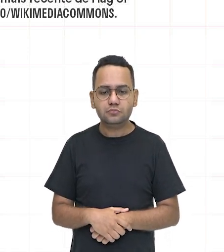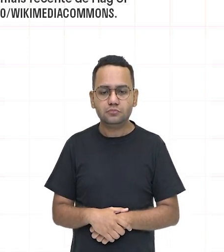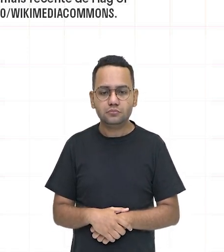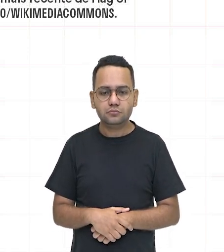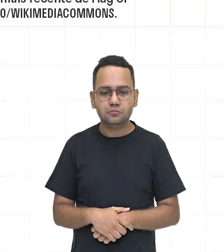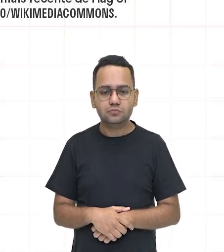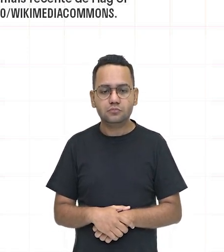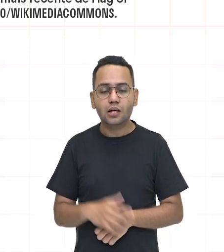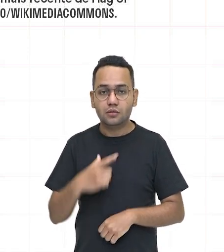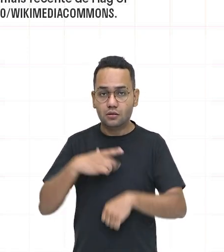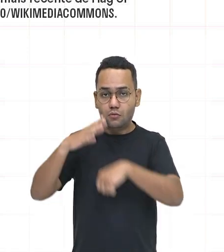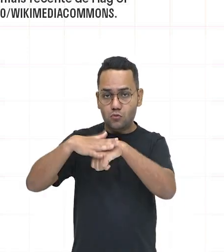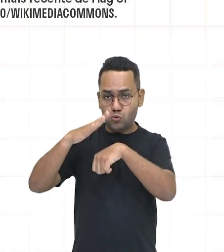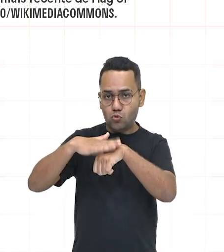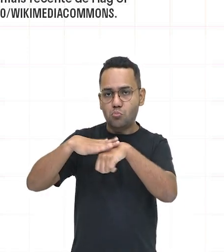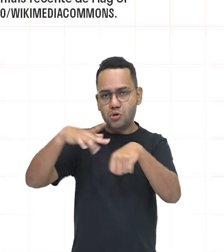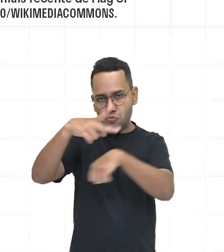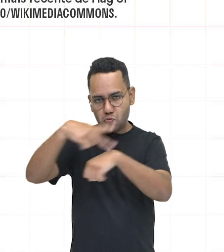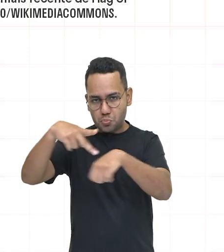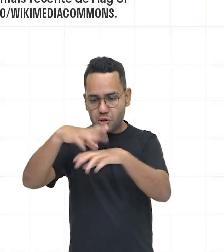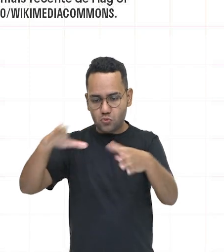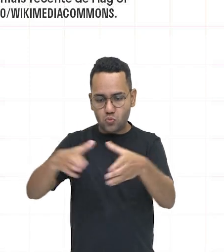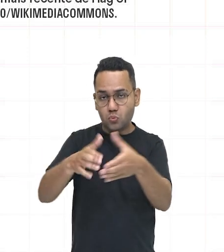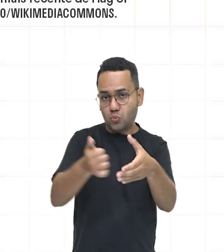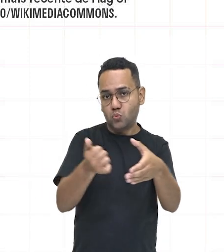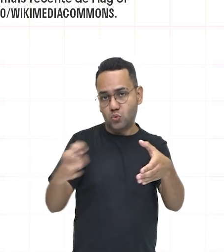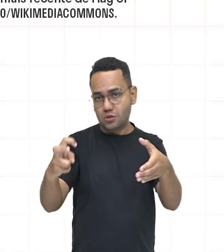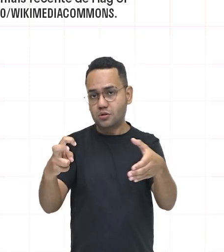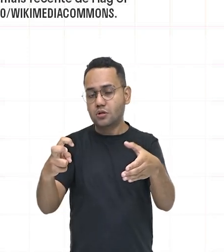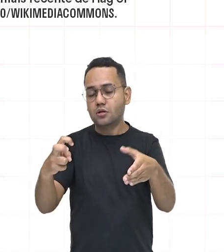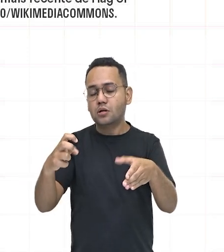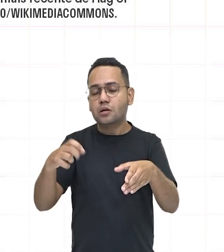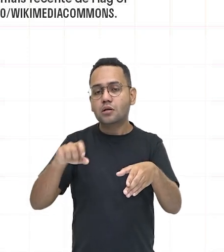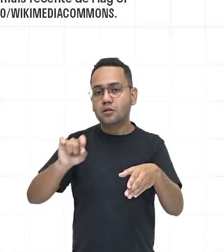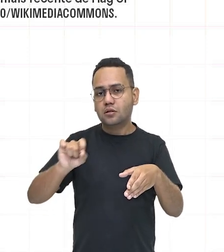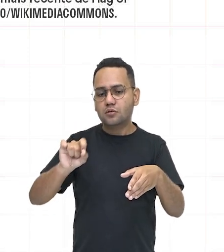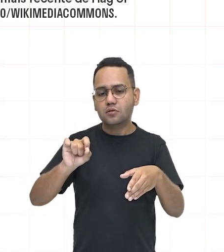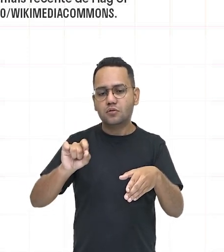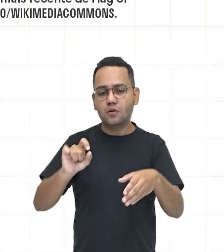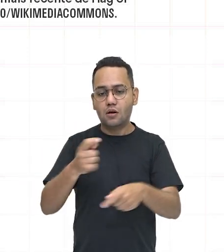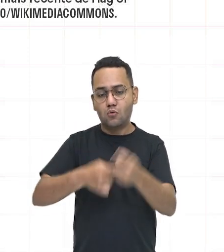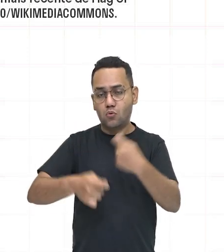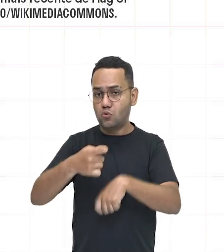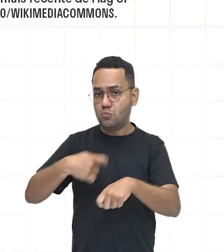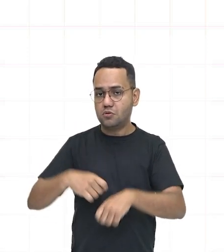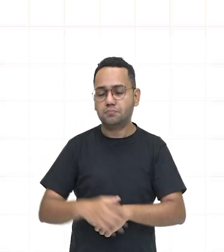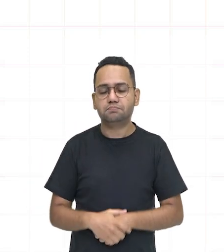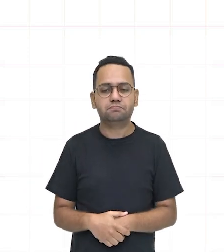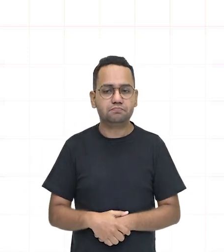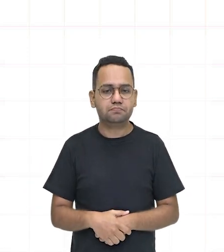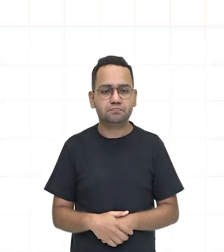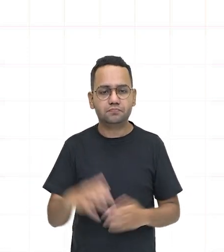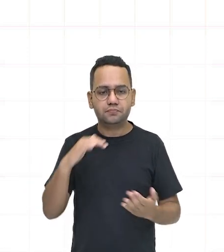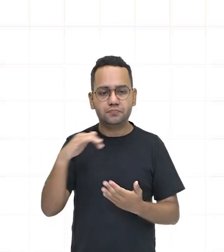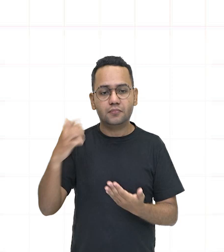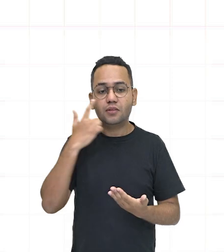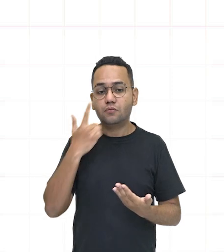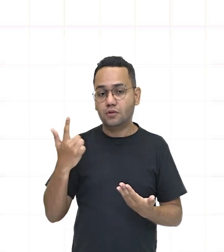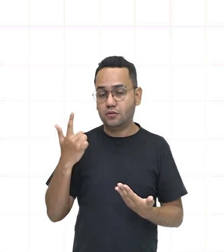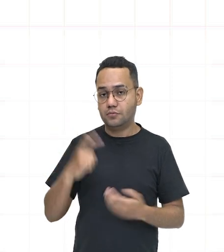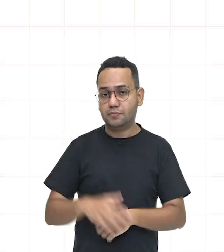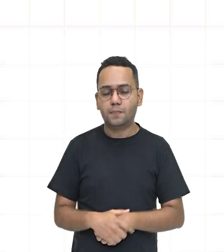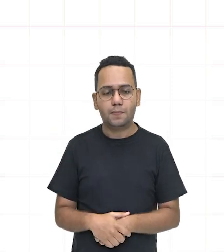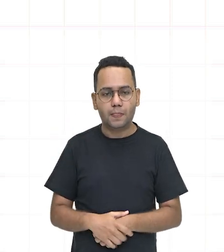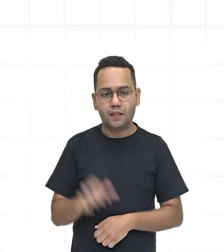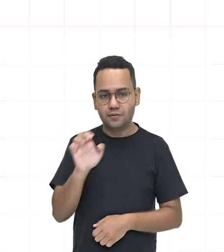autonomia política e também econômica, ok? Vamos observar essa região, né, através do mapa, em que